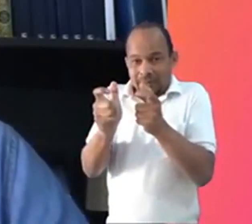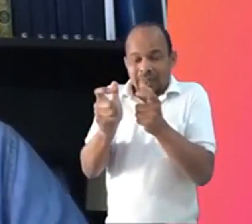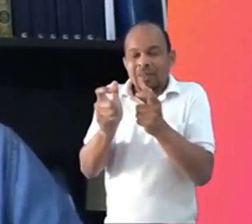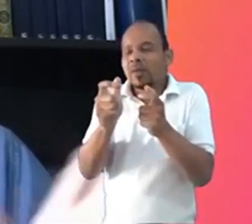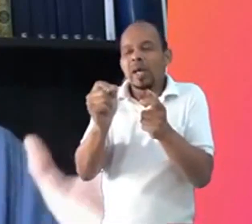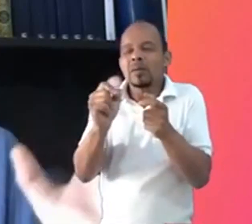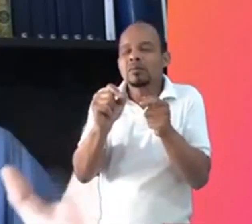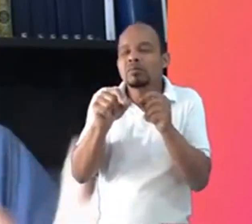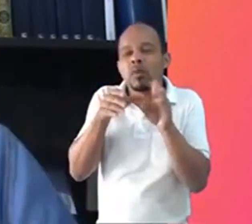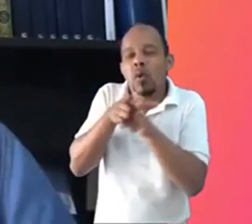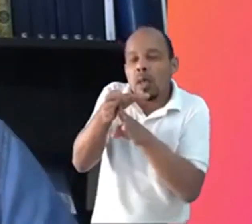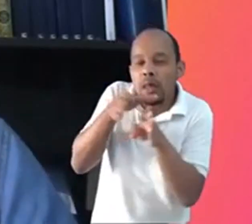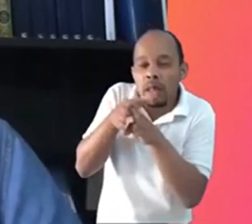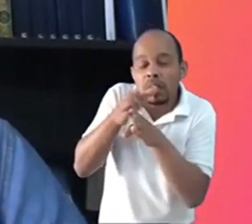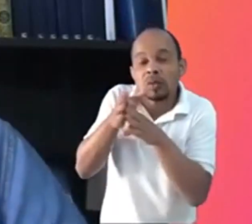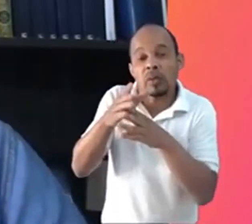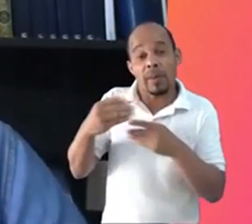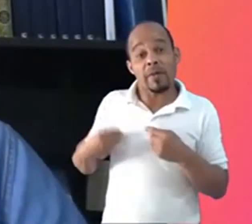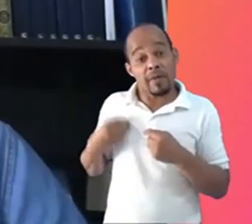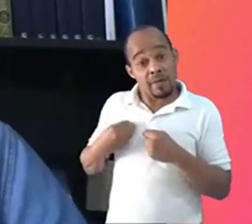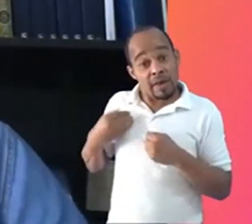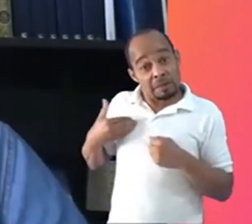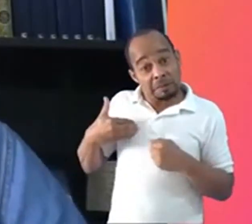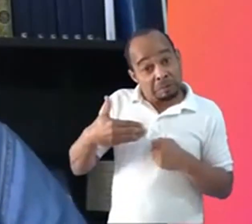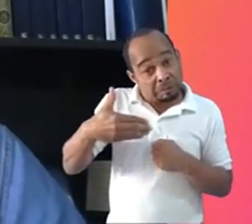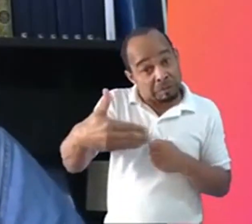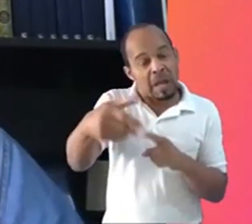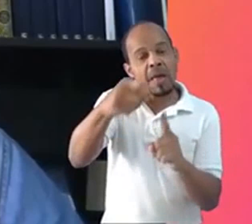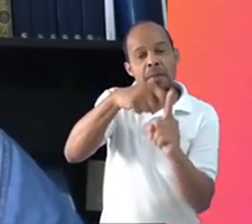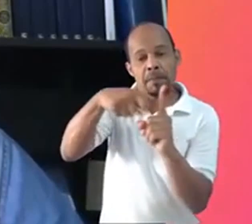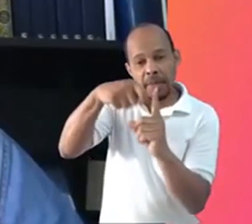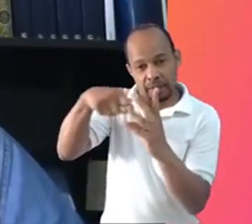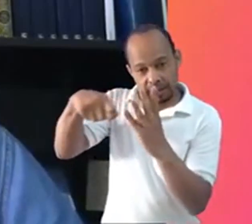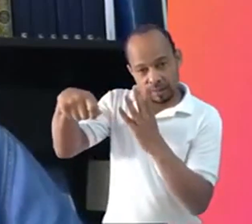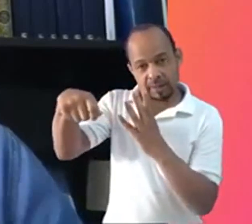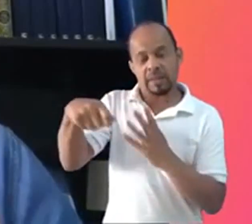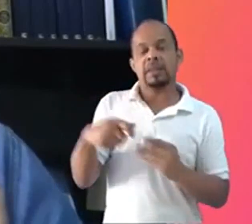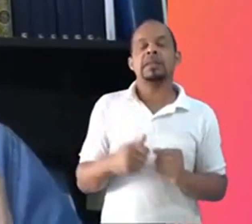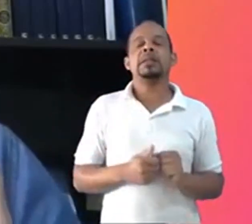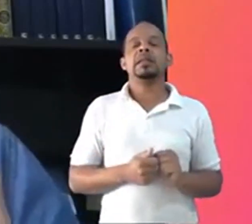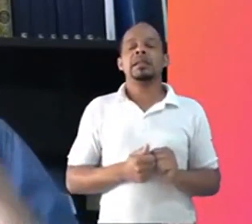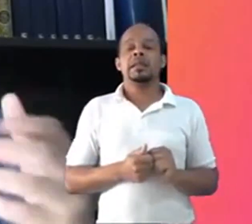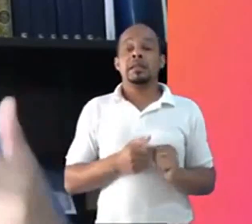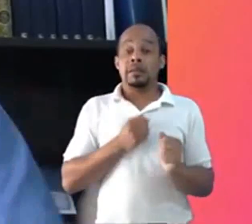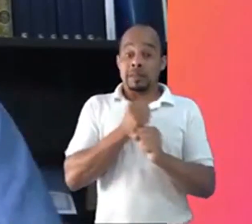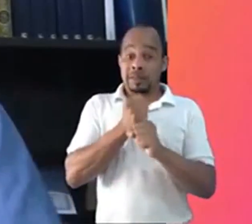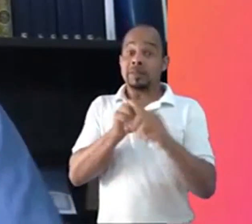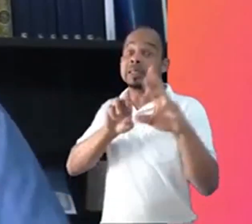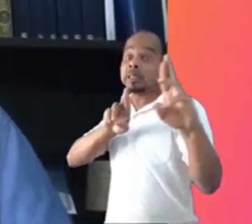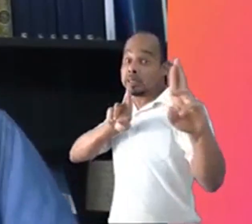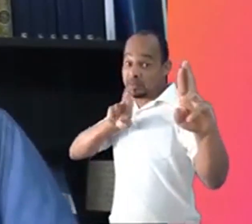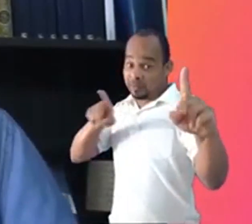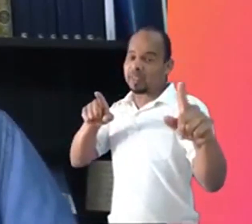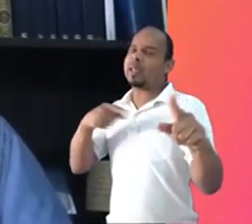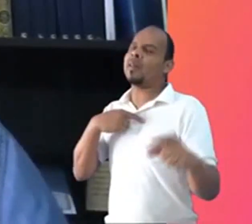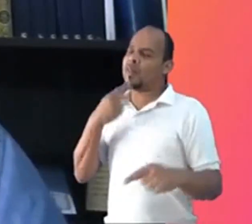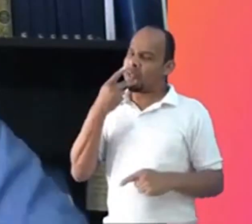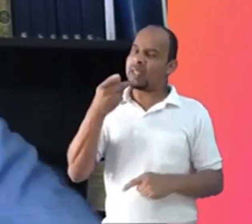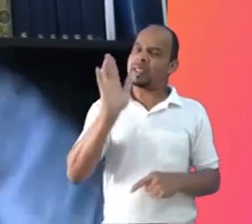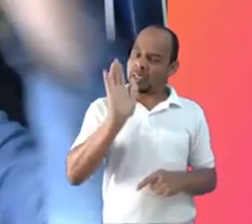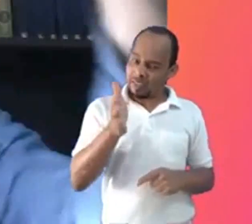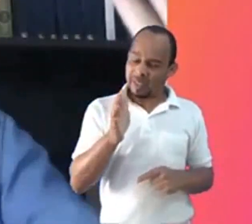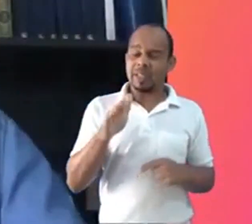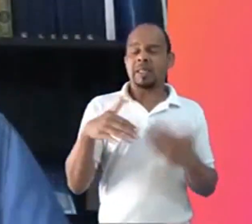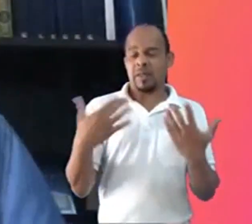né? Um pequeno guia de sobrevivência, pelo menos pelos próximos meses, né? É, como eu disse, estamos num ano muito